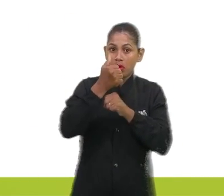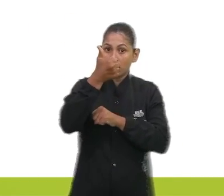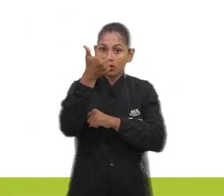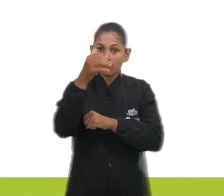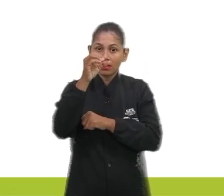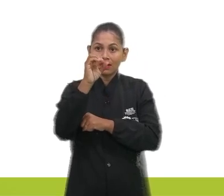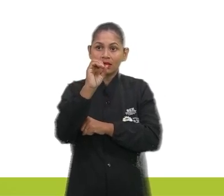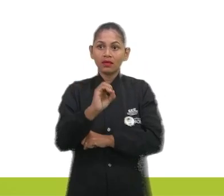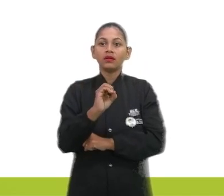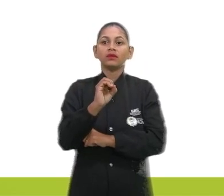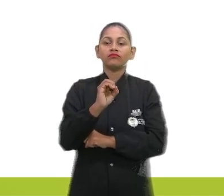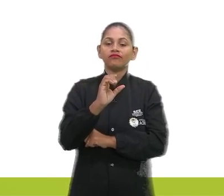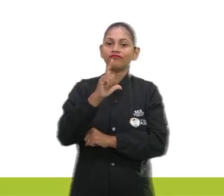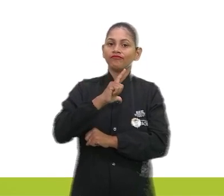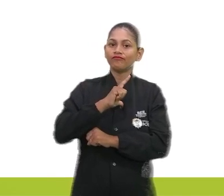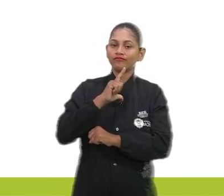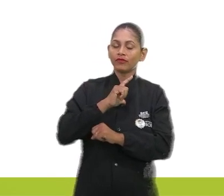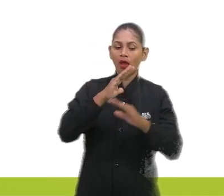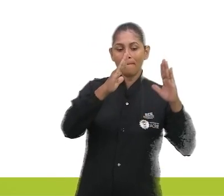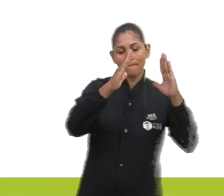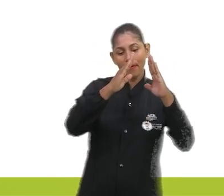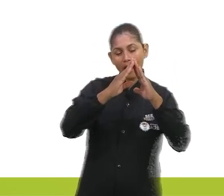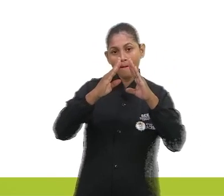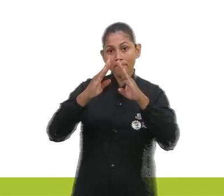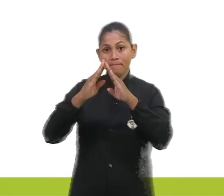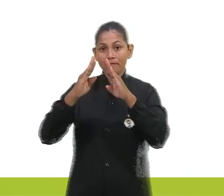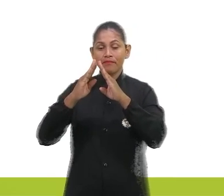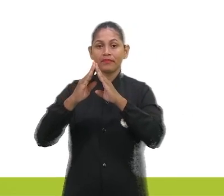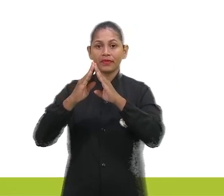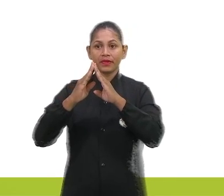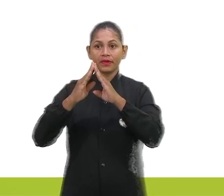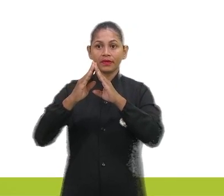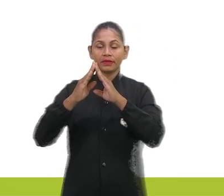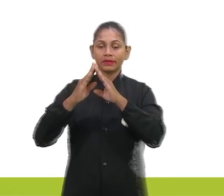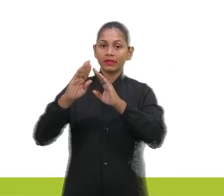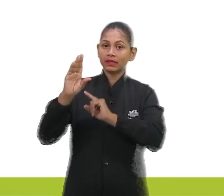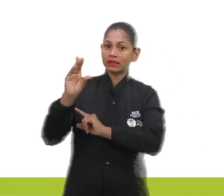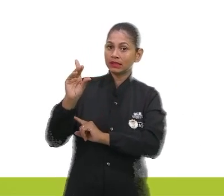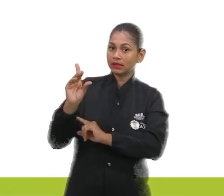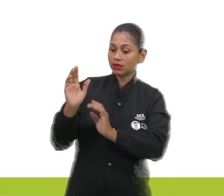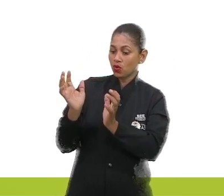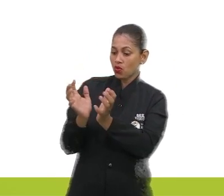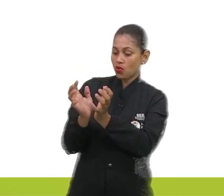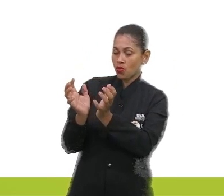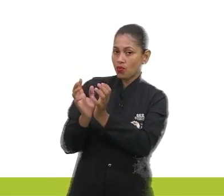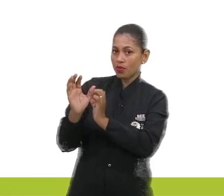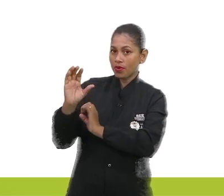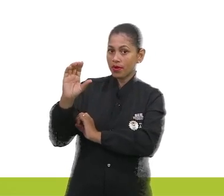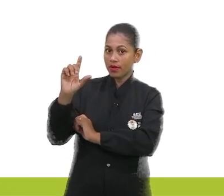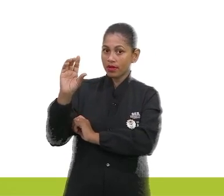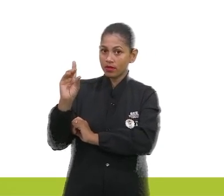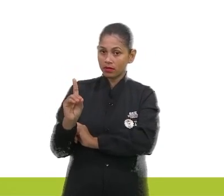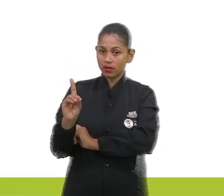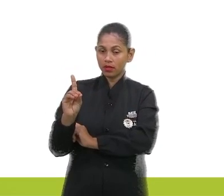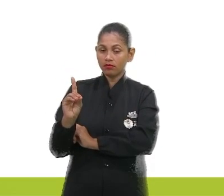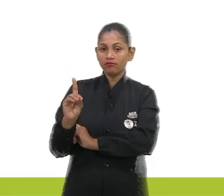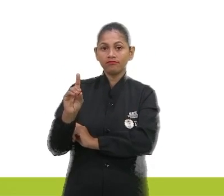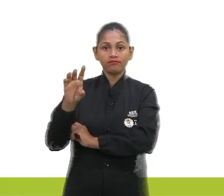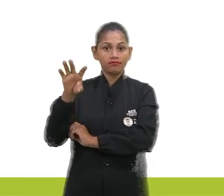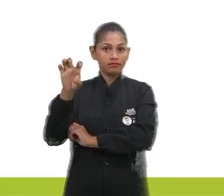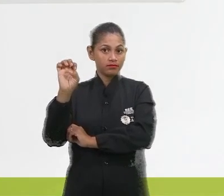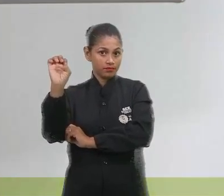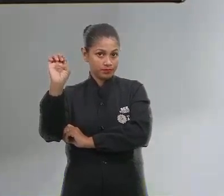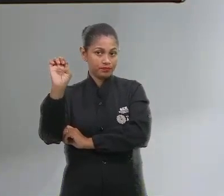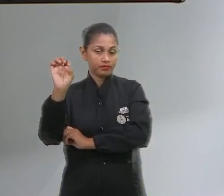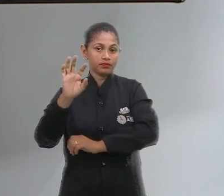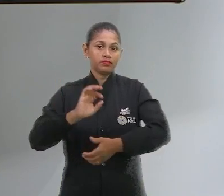da metade dos domicílios nas classes D e E. Então prestem bem atenção. Estamos tratando a respeito das